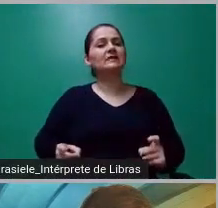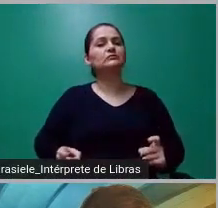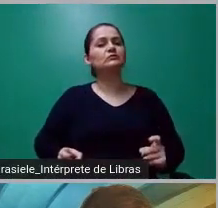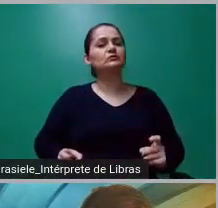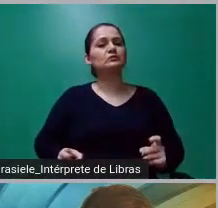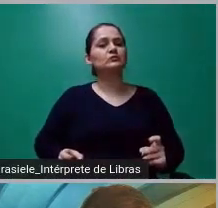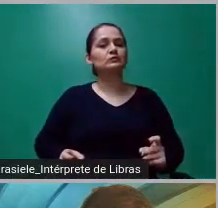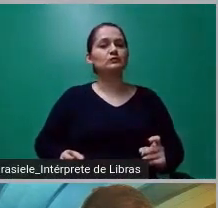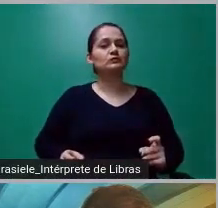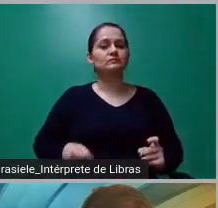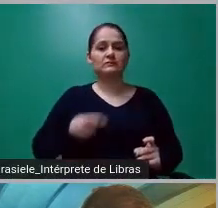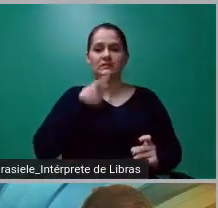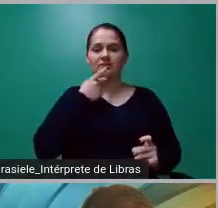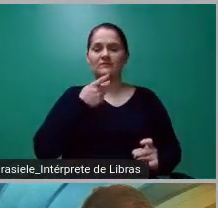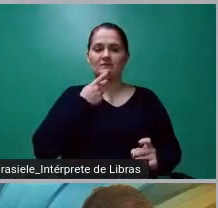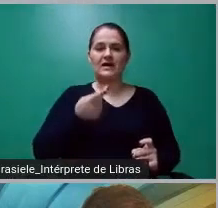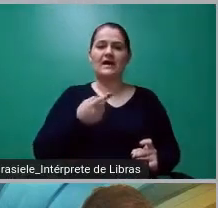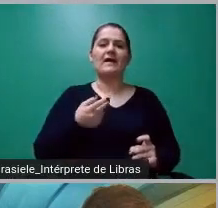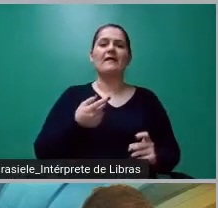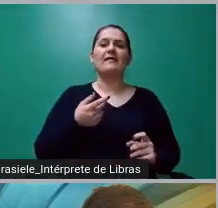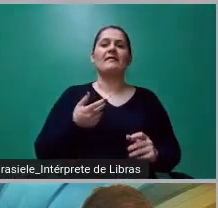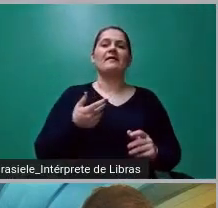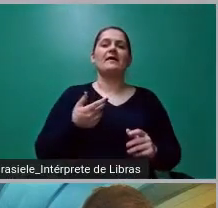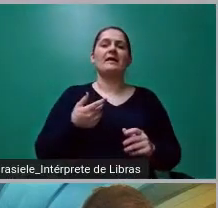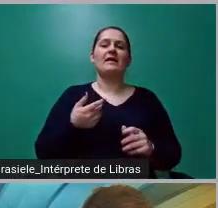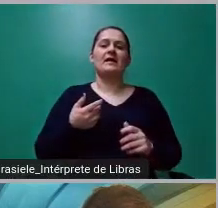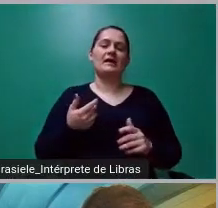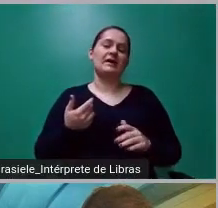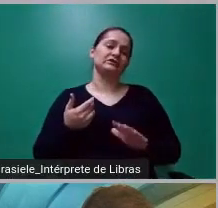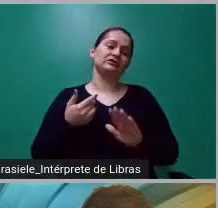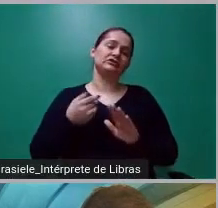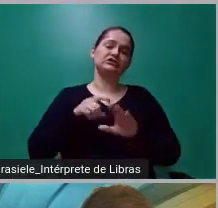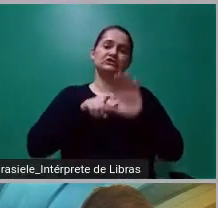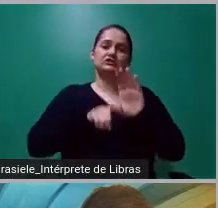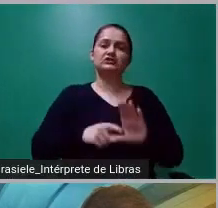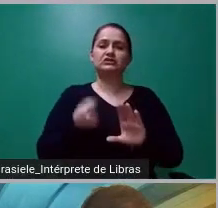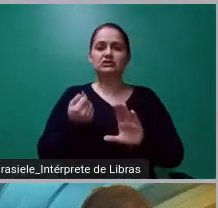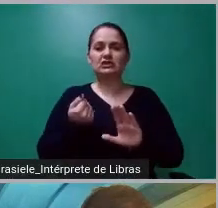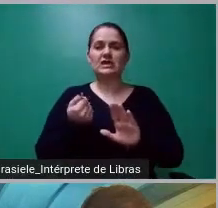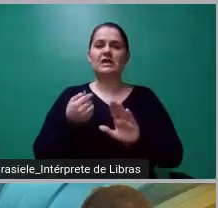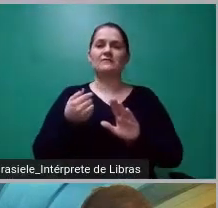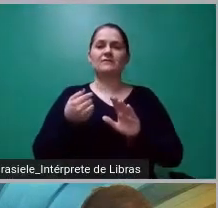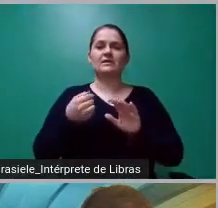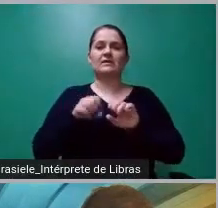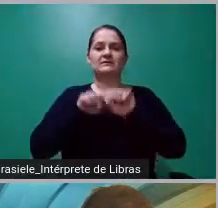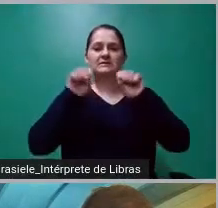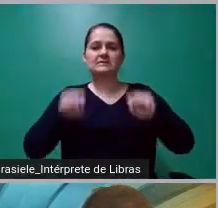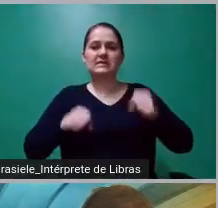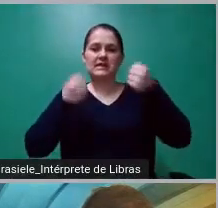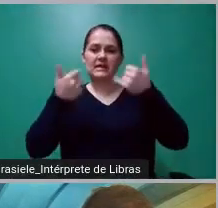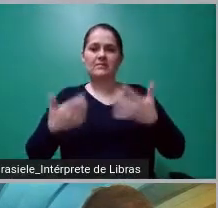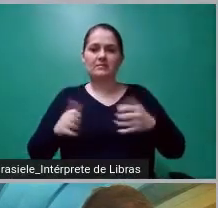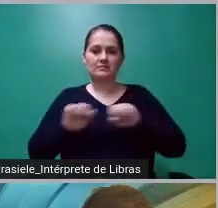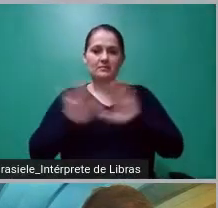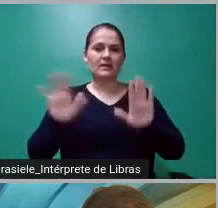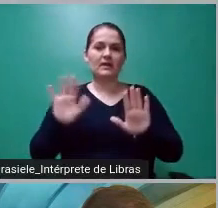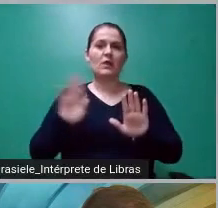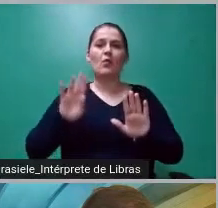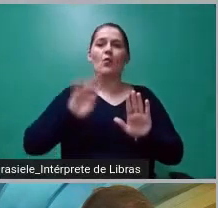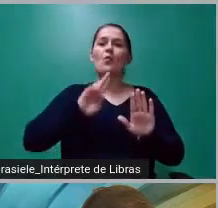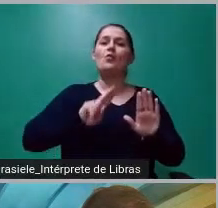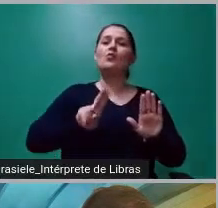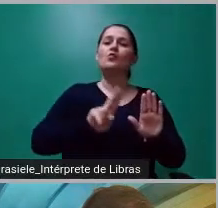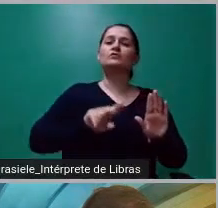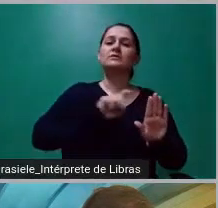vez de falar do mecanismo, o que era, usava uma metáfora, esqueleto. No fundo, se tratava mesmo